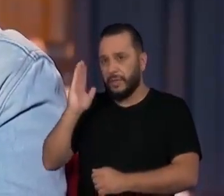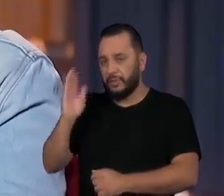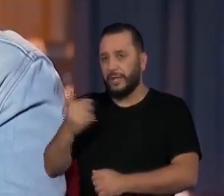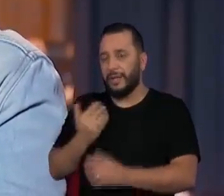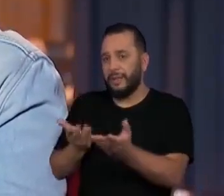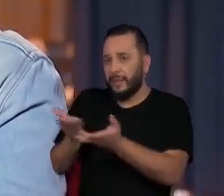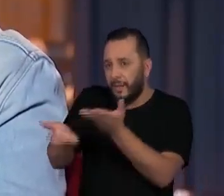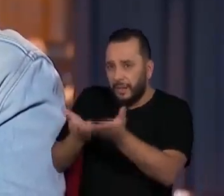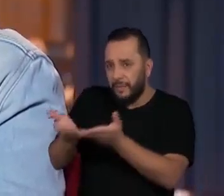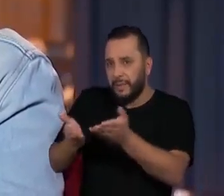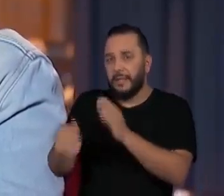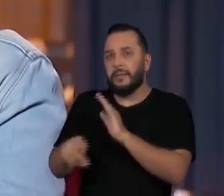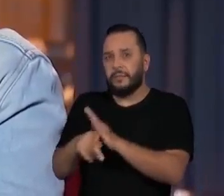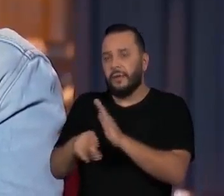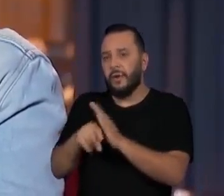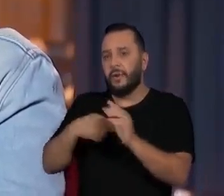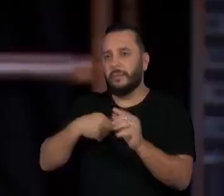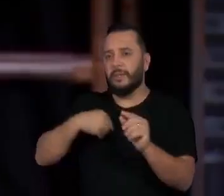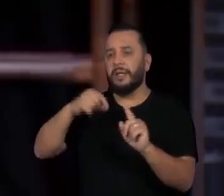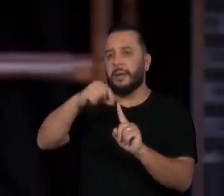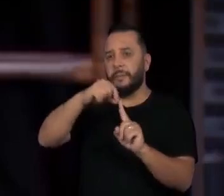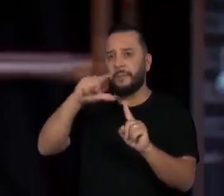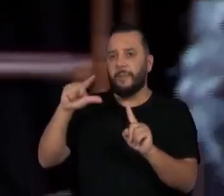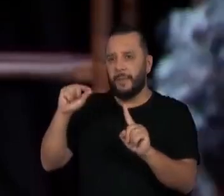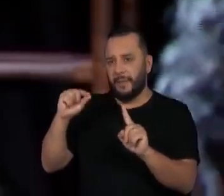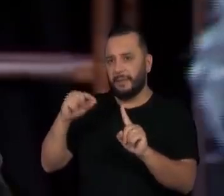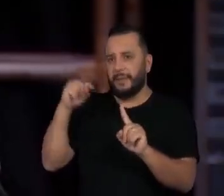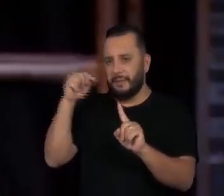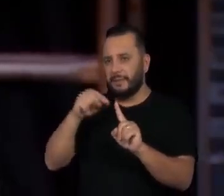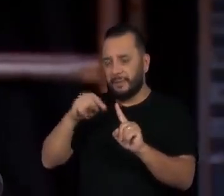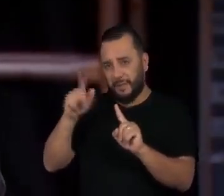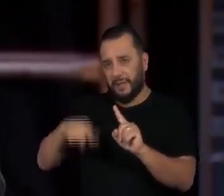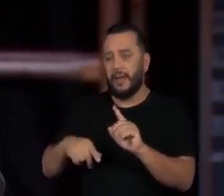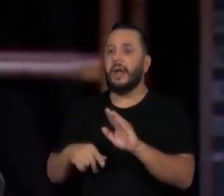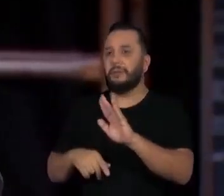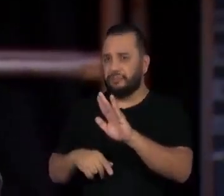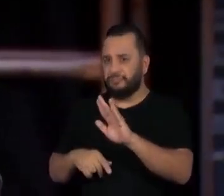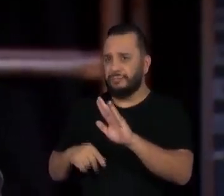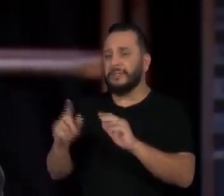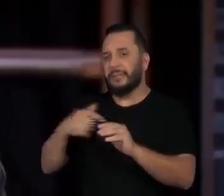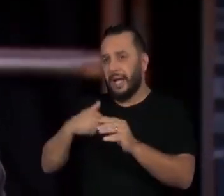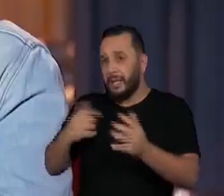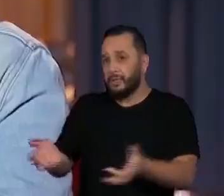que vem da planta um fita o capitão estimulando estimulando essas vias olha aqui pro